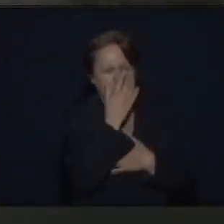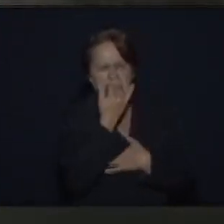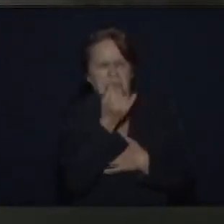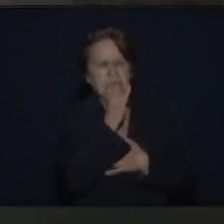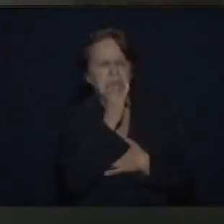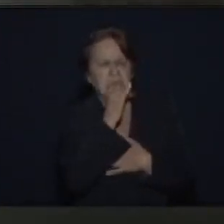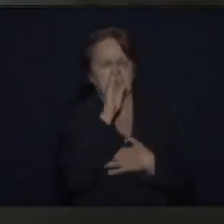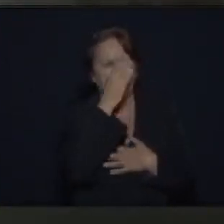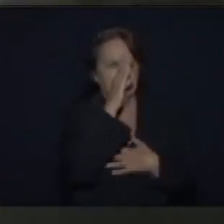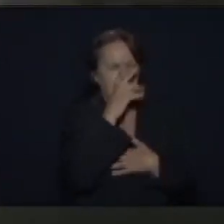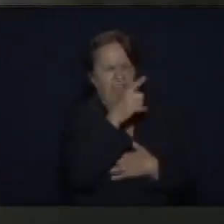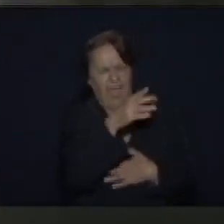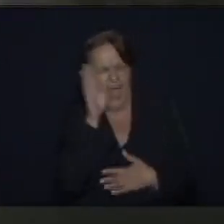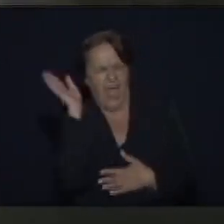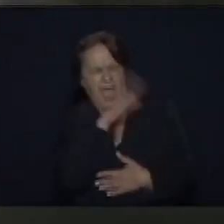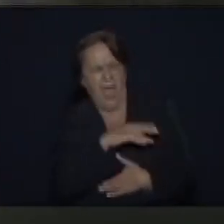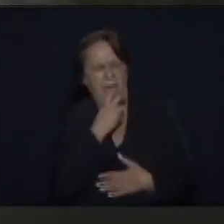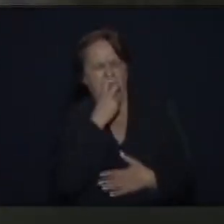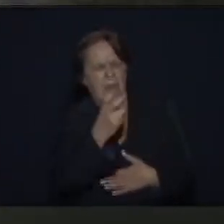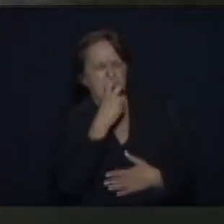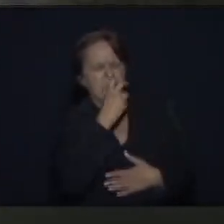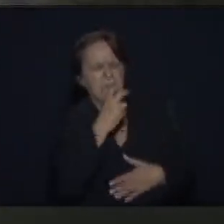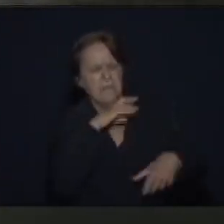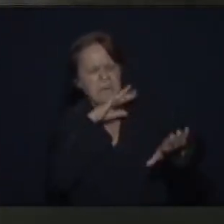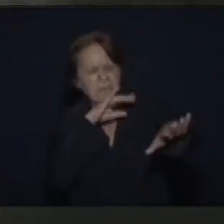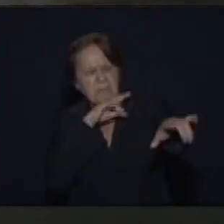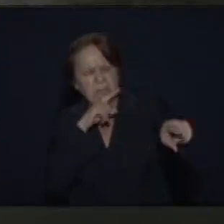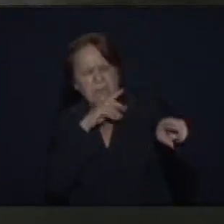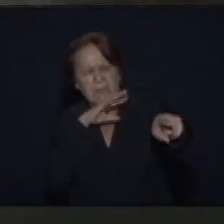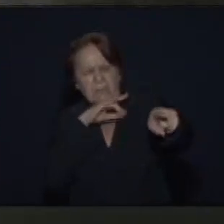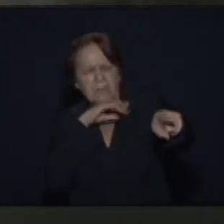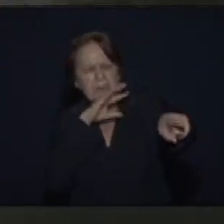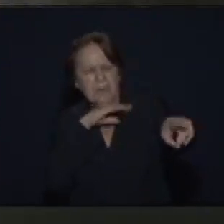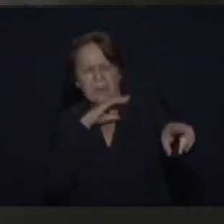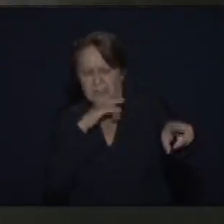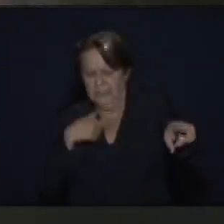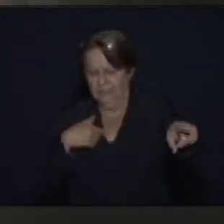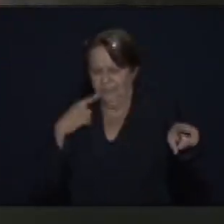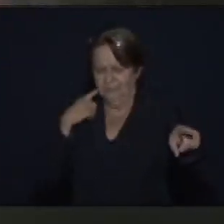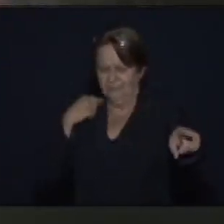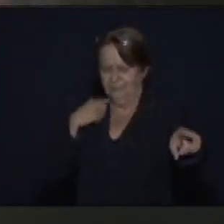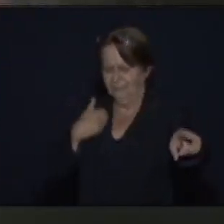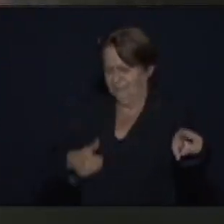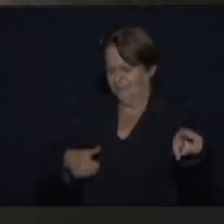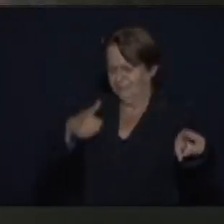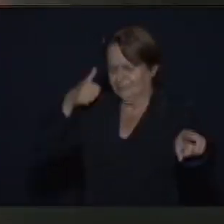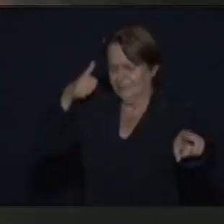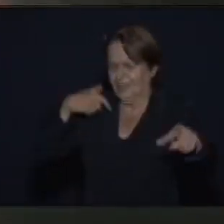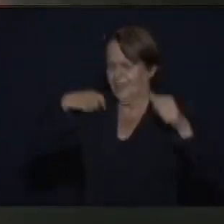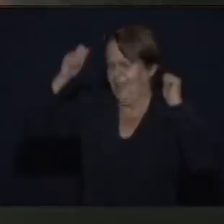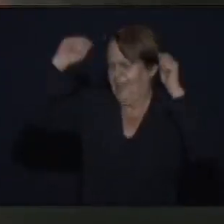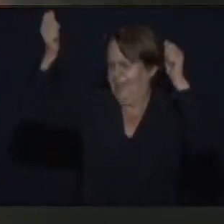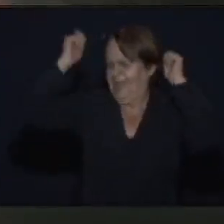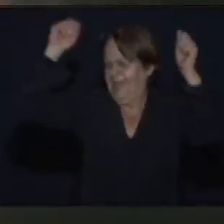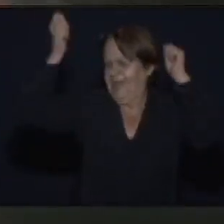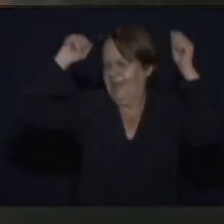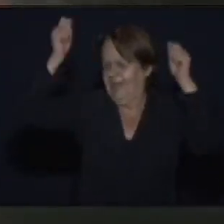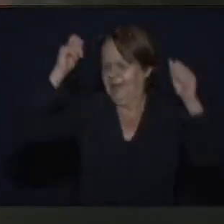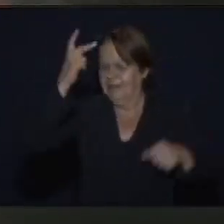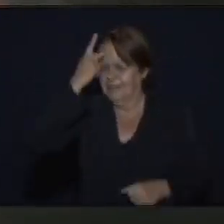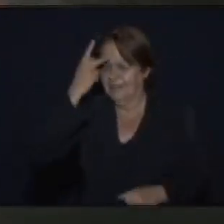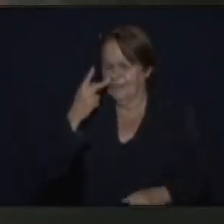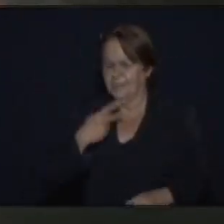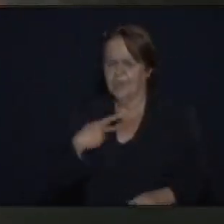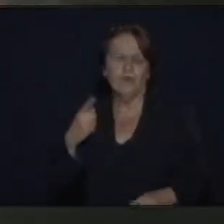time você tá lá você xinga o juiz se berra grita os cantos de guerra se a banda Bandeiras e vibra de acordo com o teu